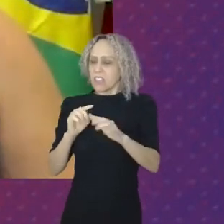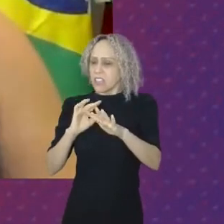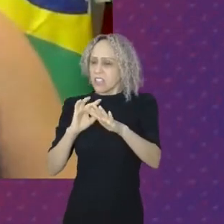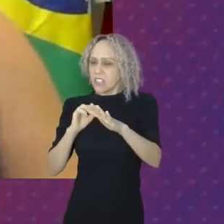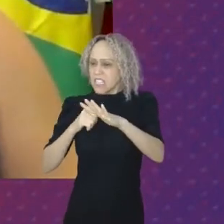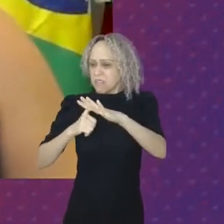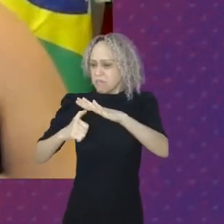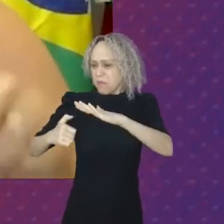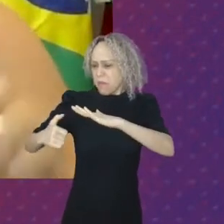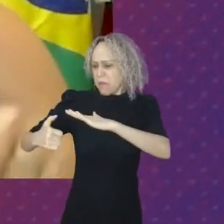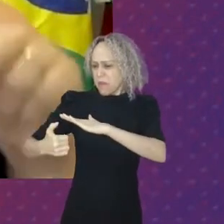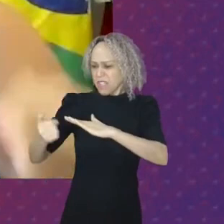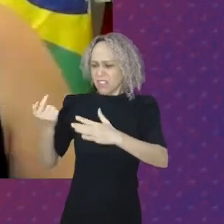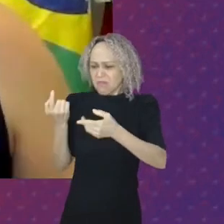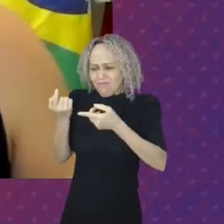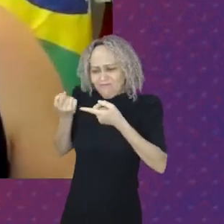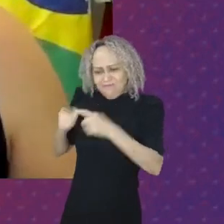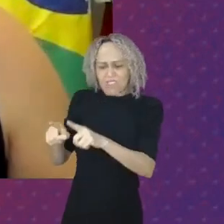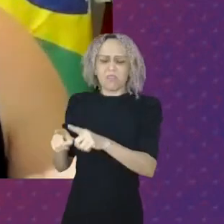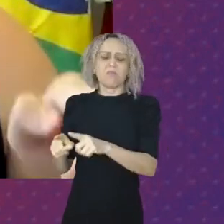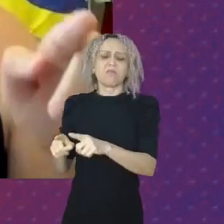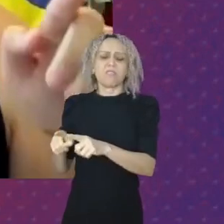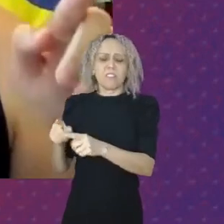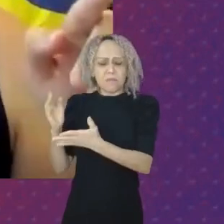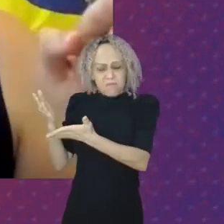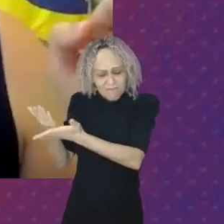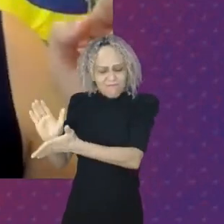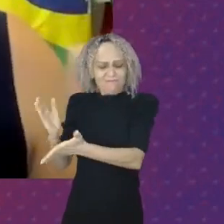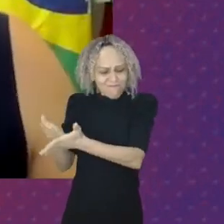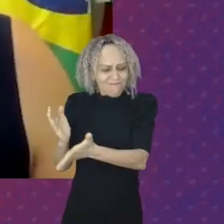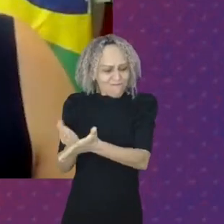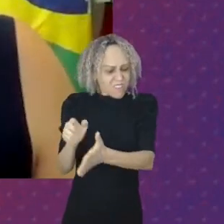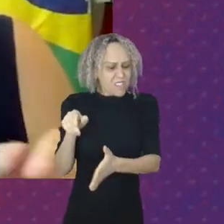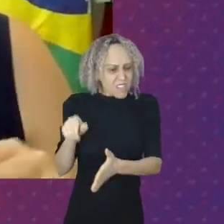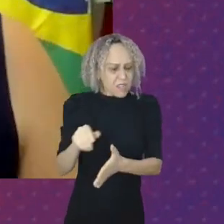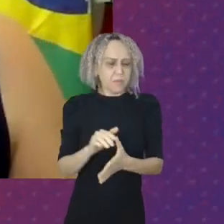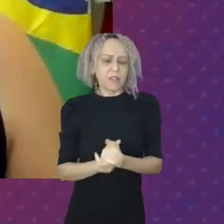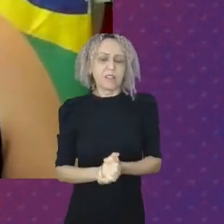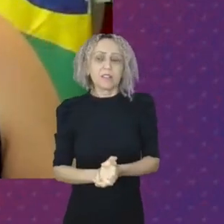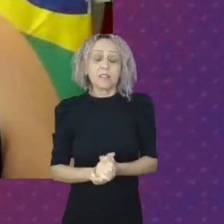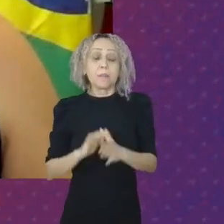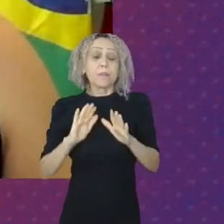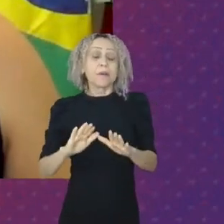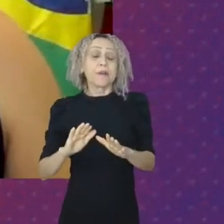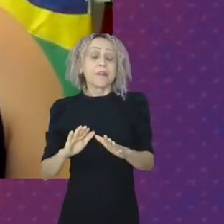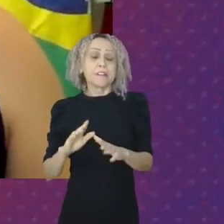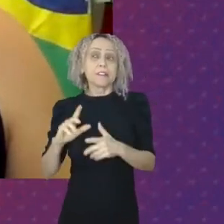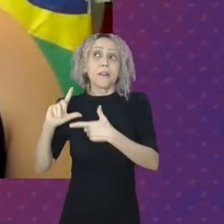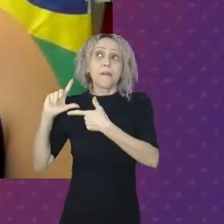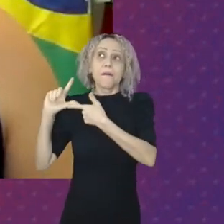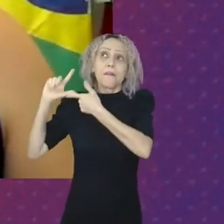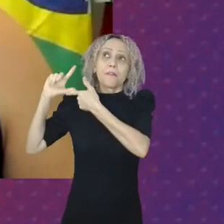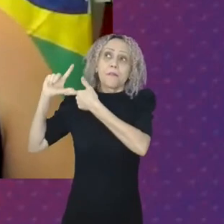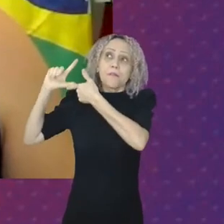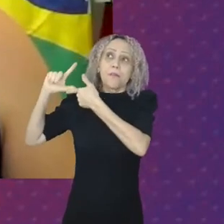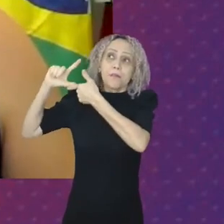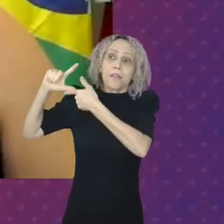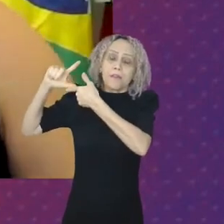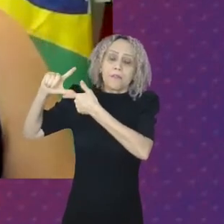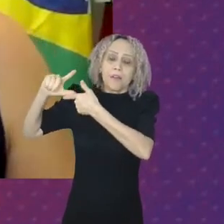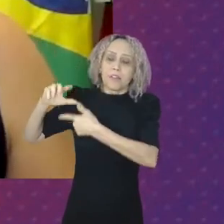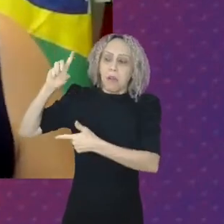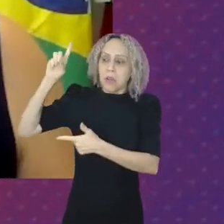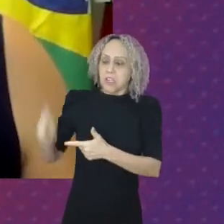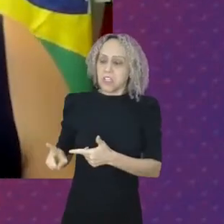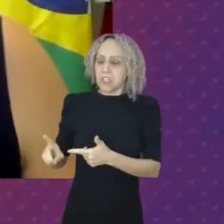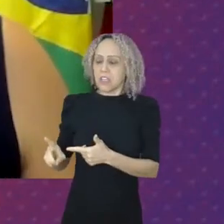porque a gente sabe que parte significativa deste levante conservador no Brasil, inclusive desde